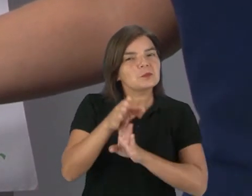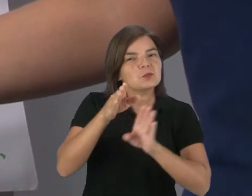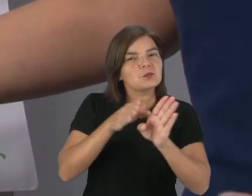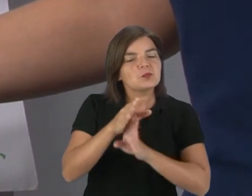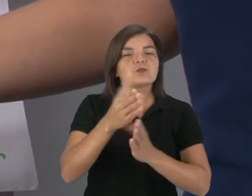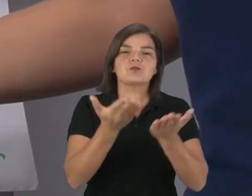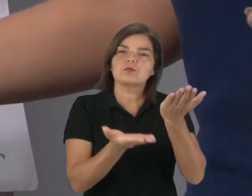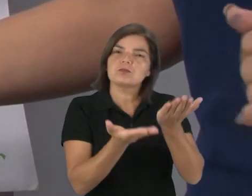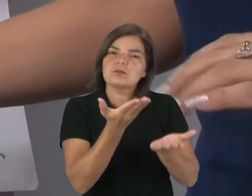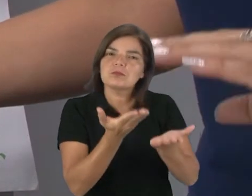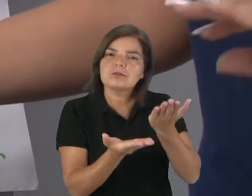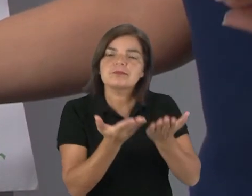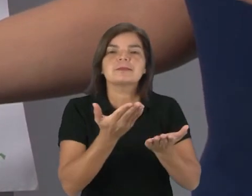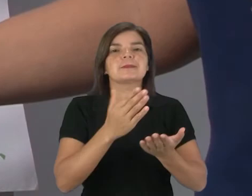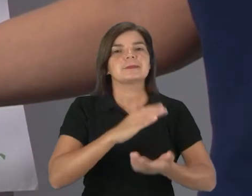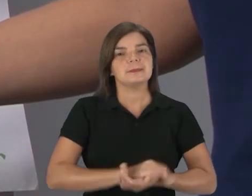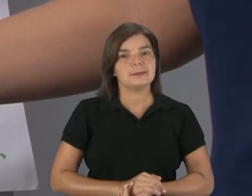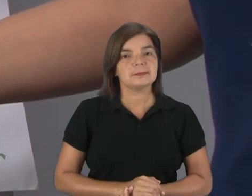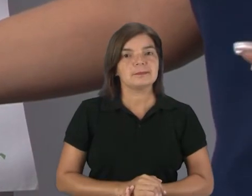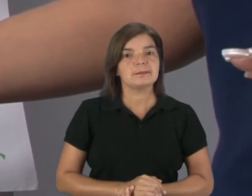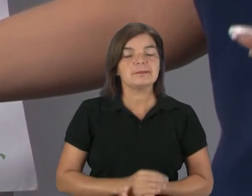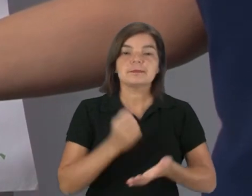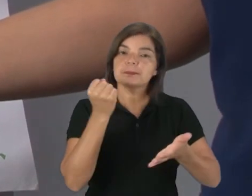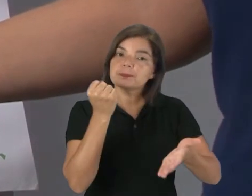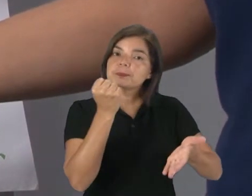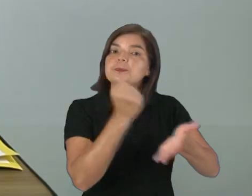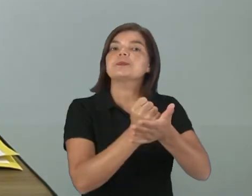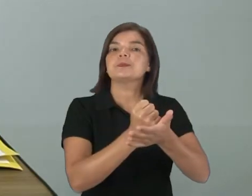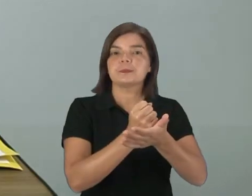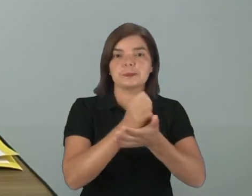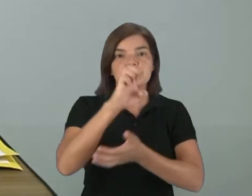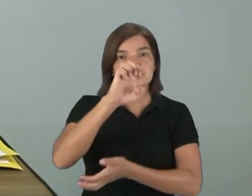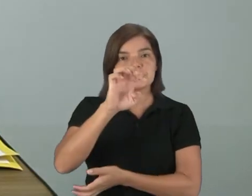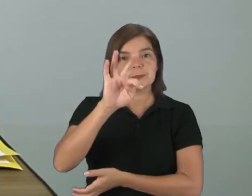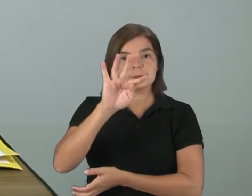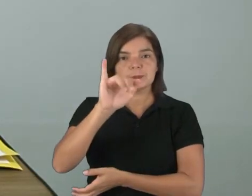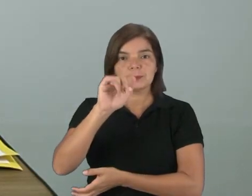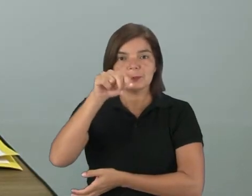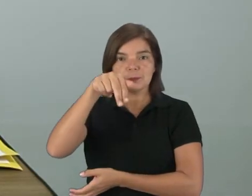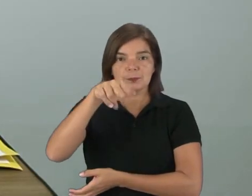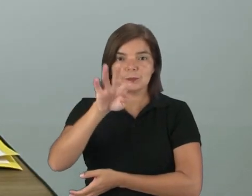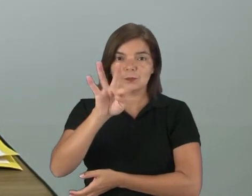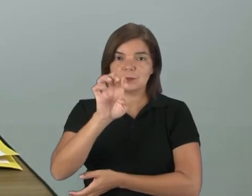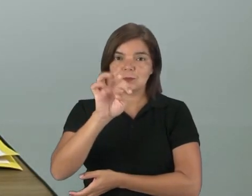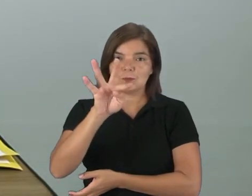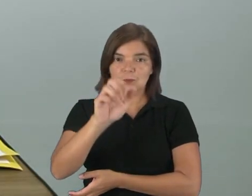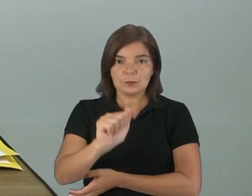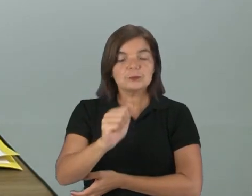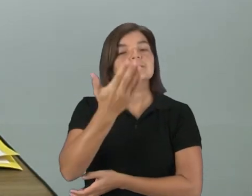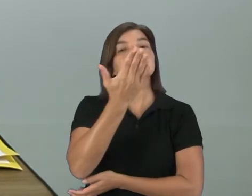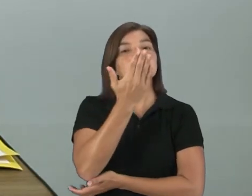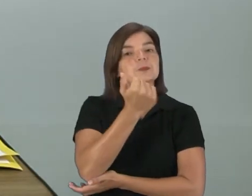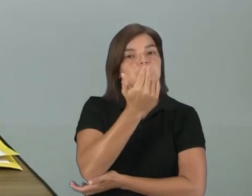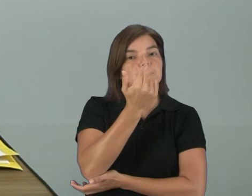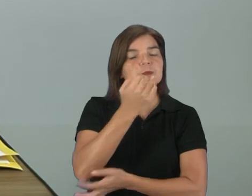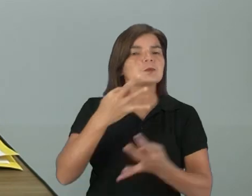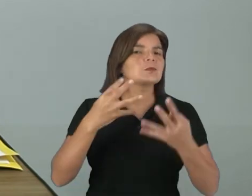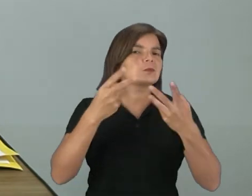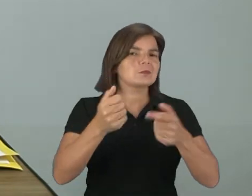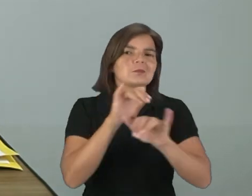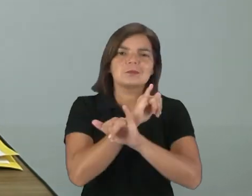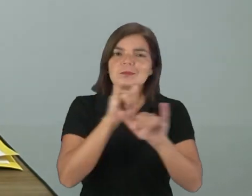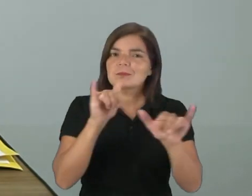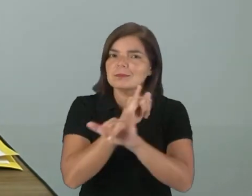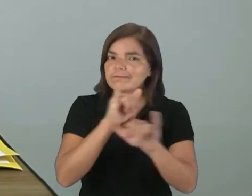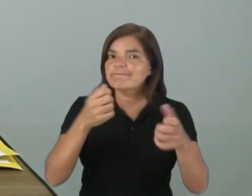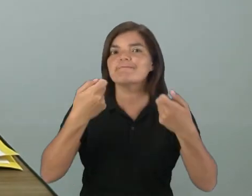o peso, certo? Essa etiqueta vem dar para o alimento todas as